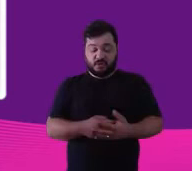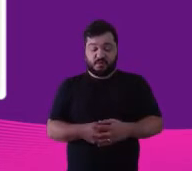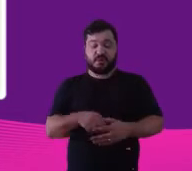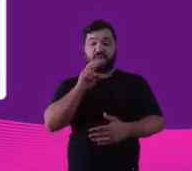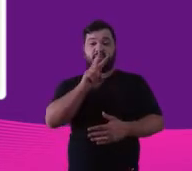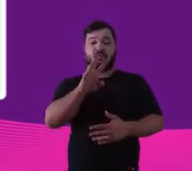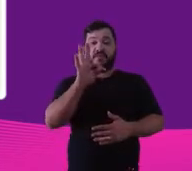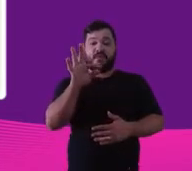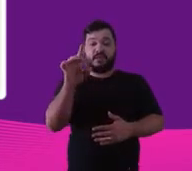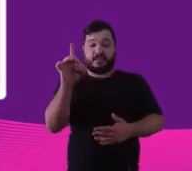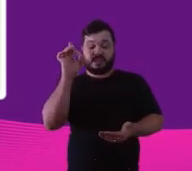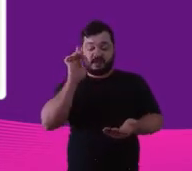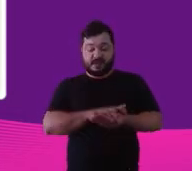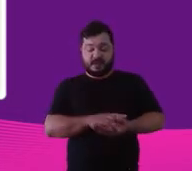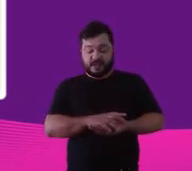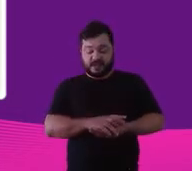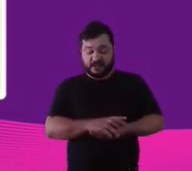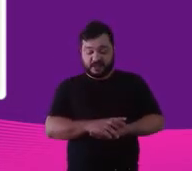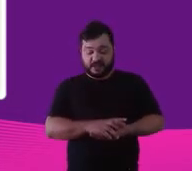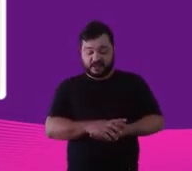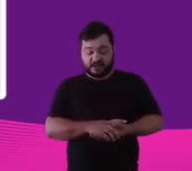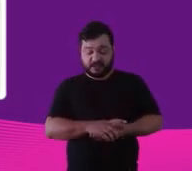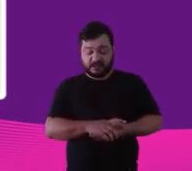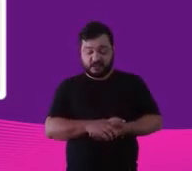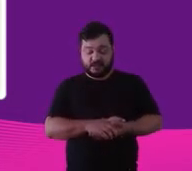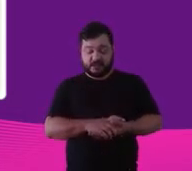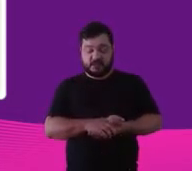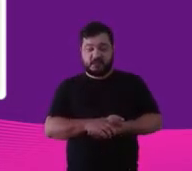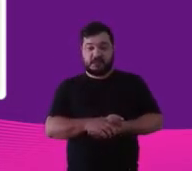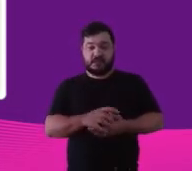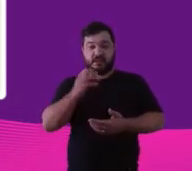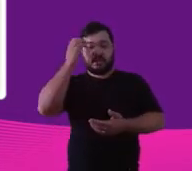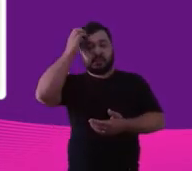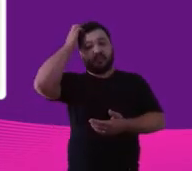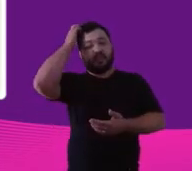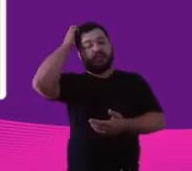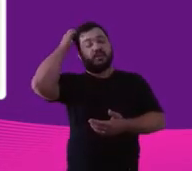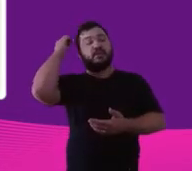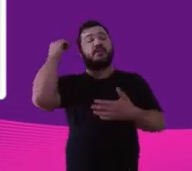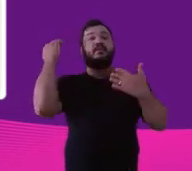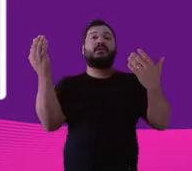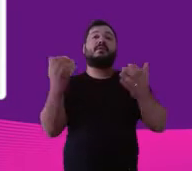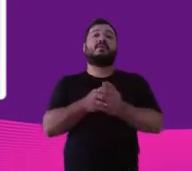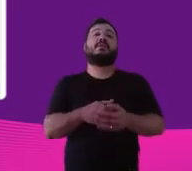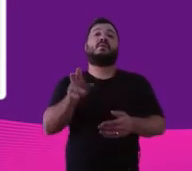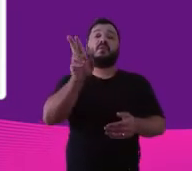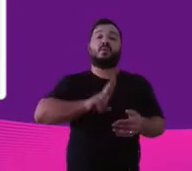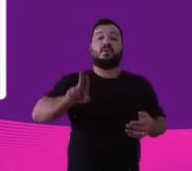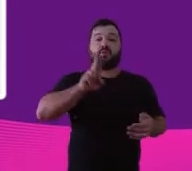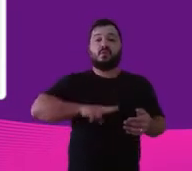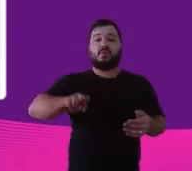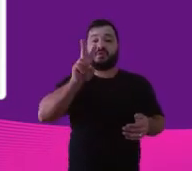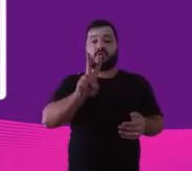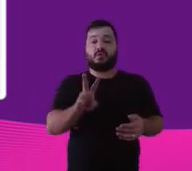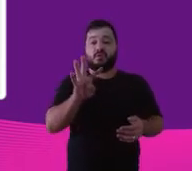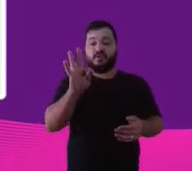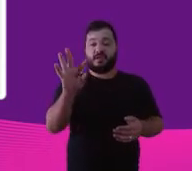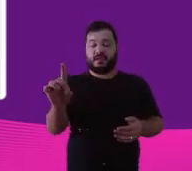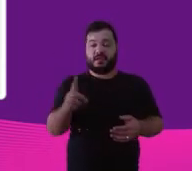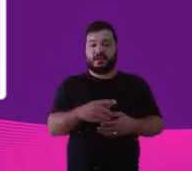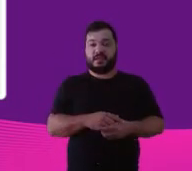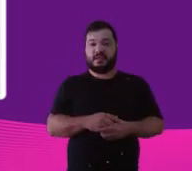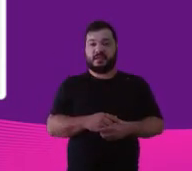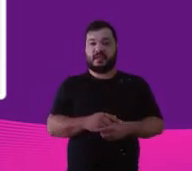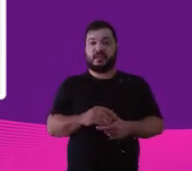ztd e na realidade então assim é a culpa e nesse caso ainda se utilizou né